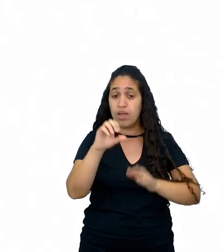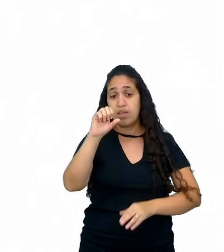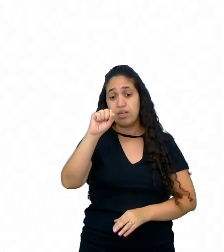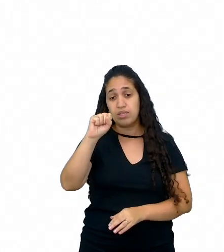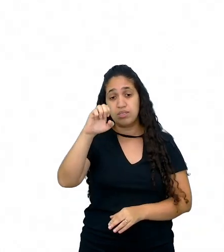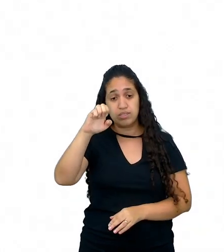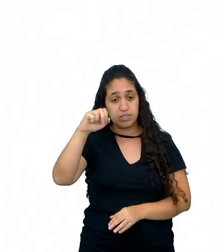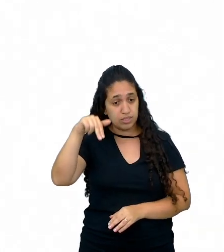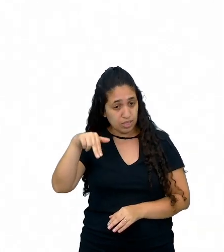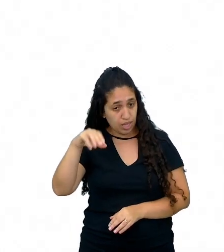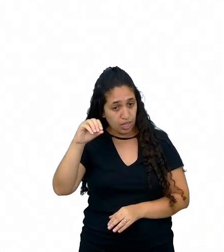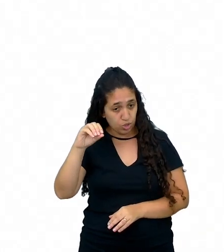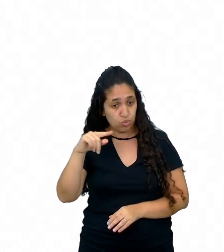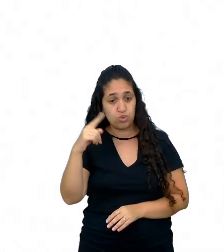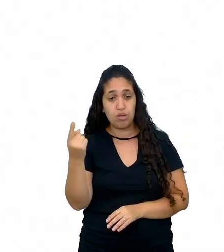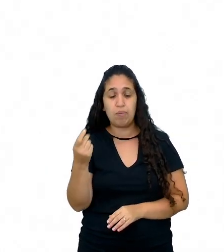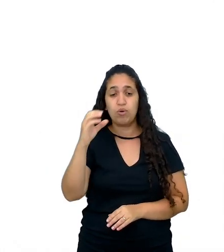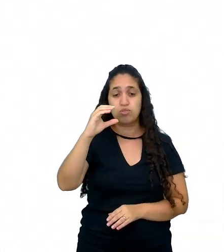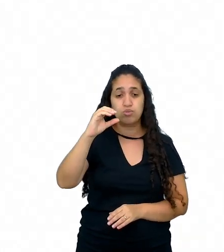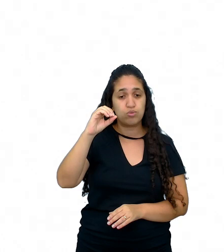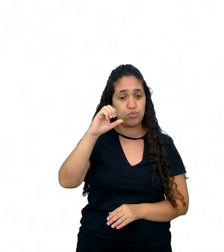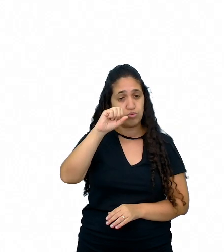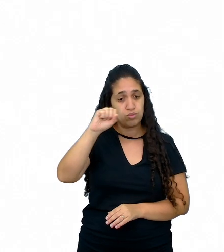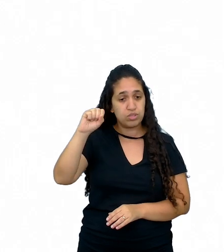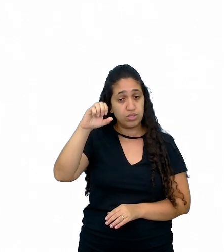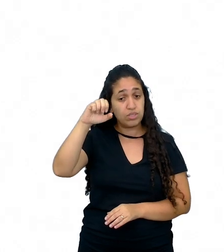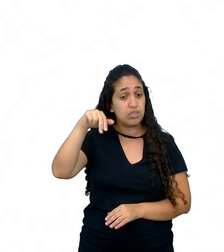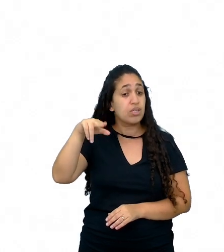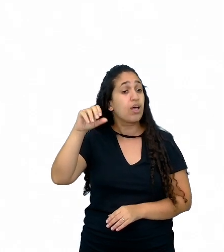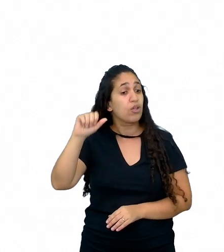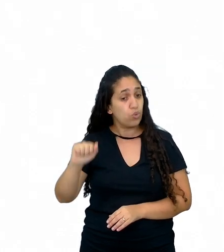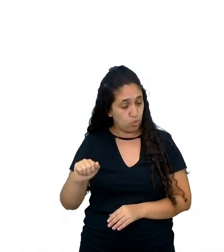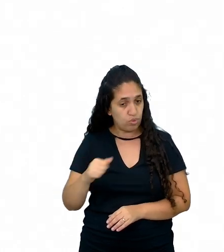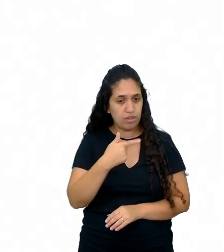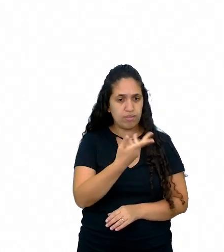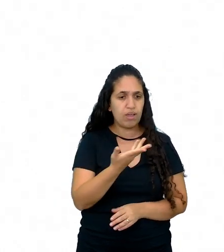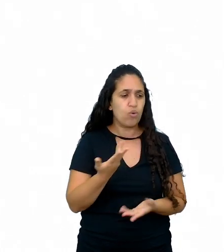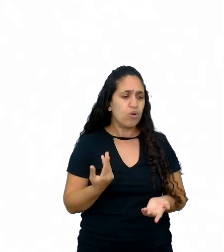lei do cosseno. Então, eu posso dar para os estudantes, né,